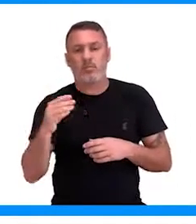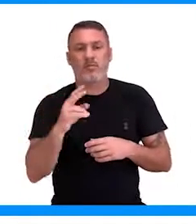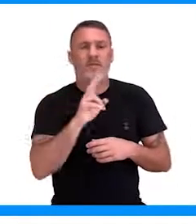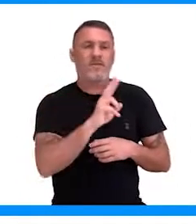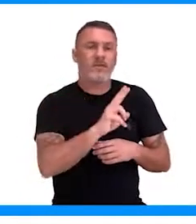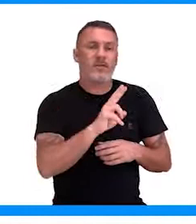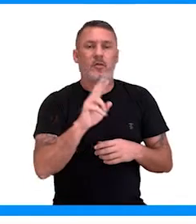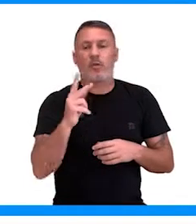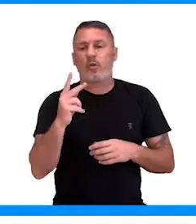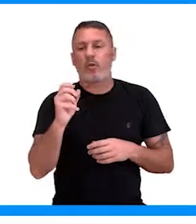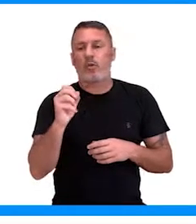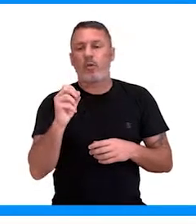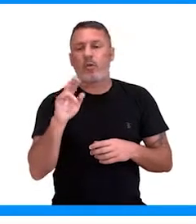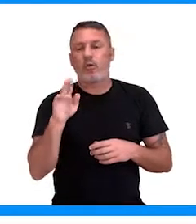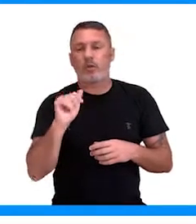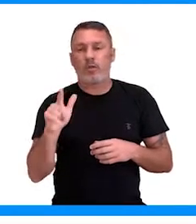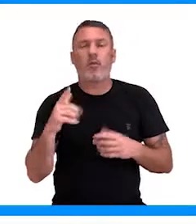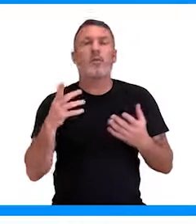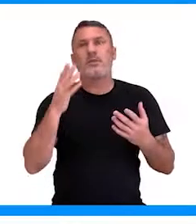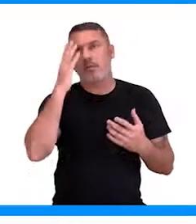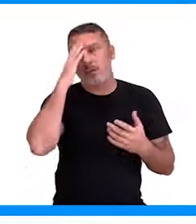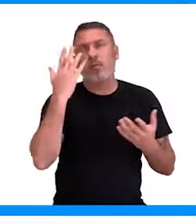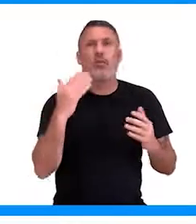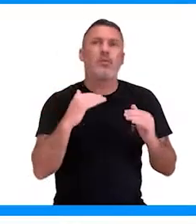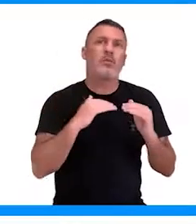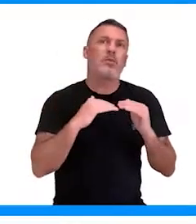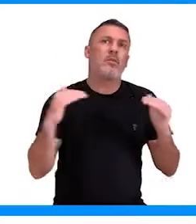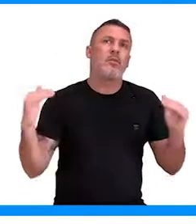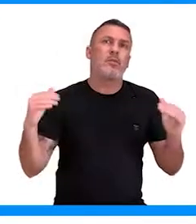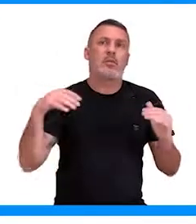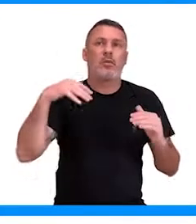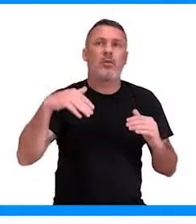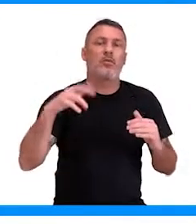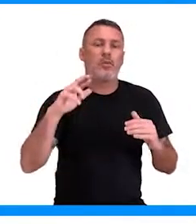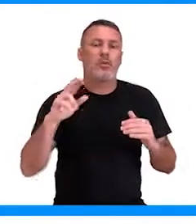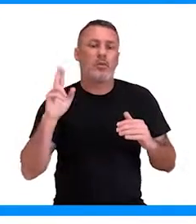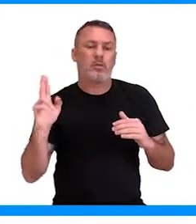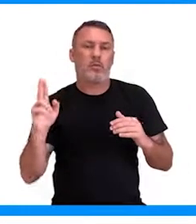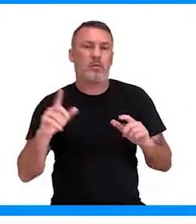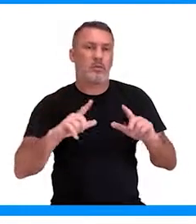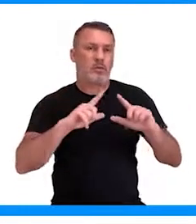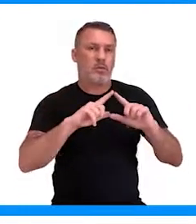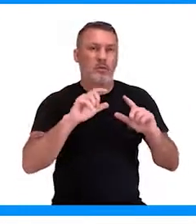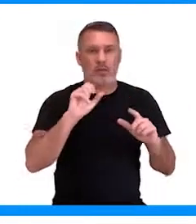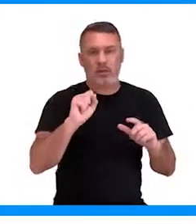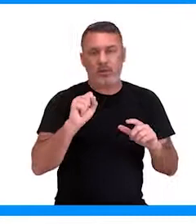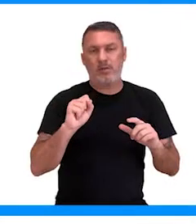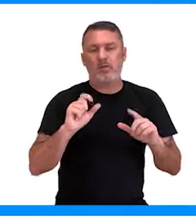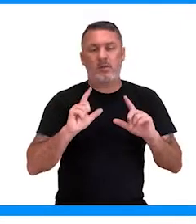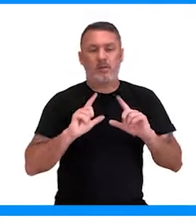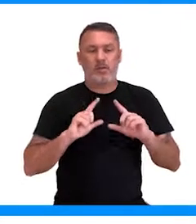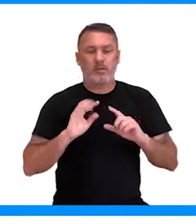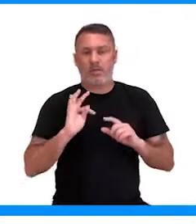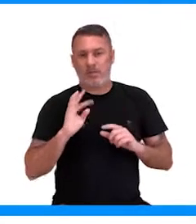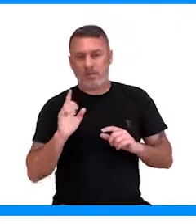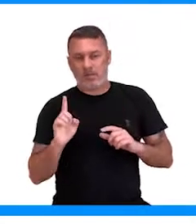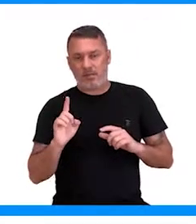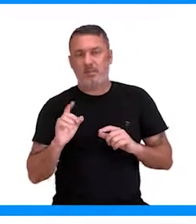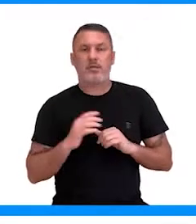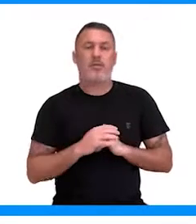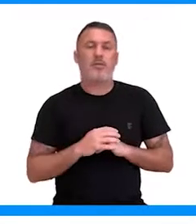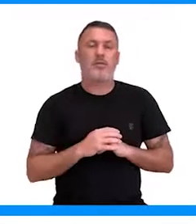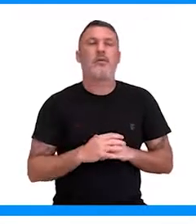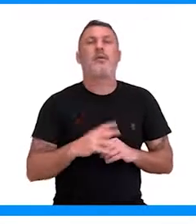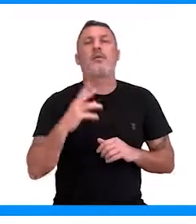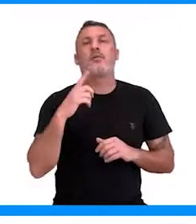parâmetros estão na vertical. E aí você vai pensar, na horizontal, MRU, ΔS sobre ΔT. Na